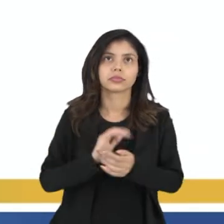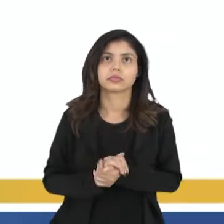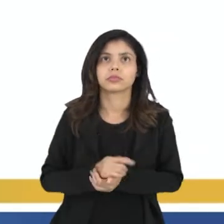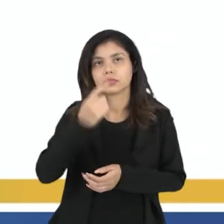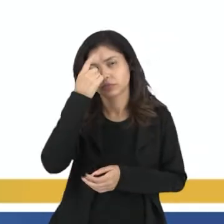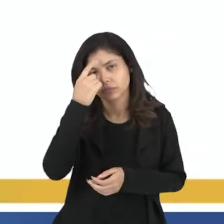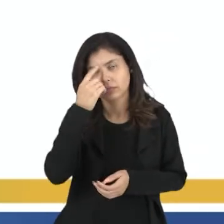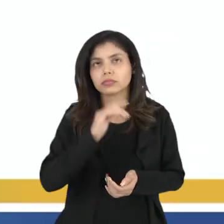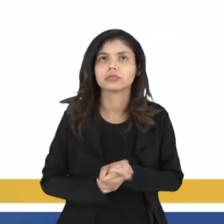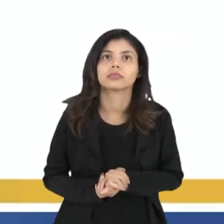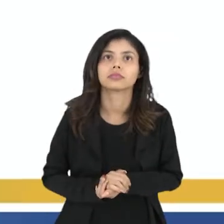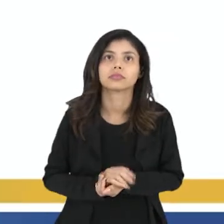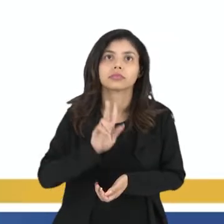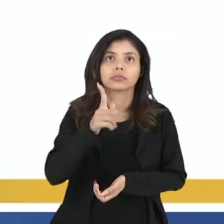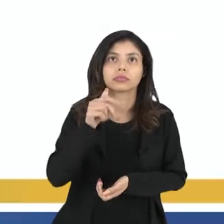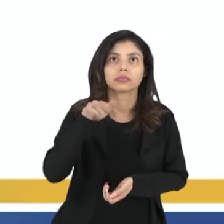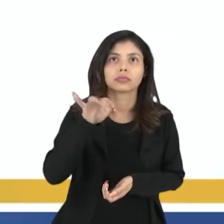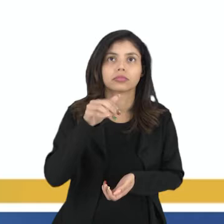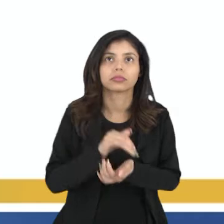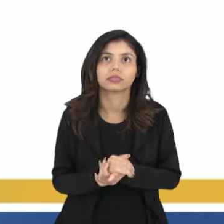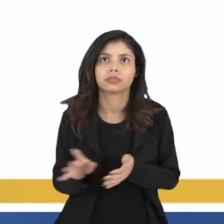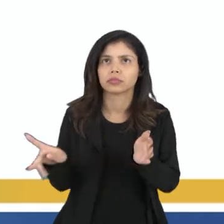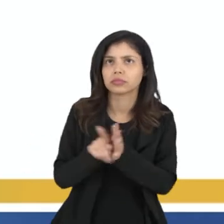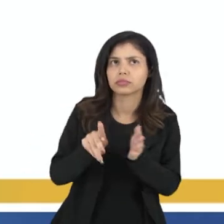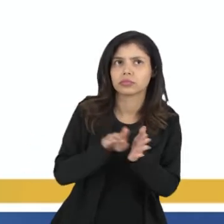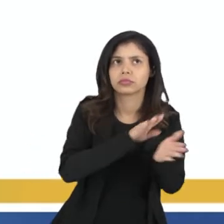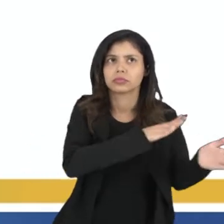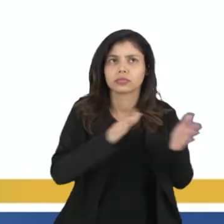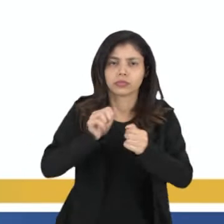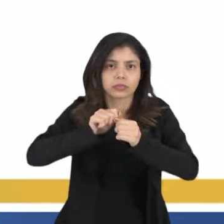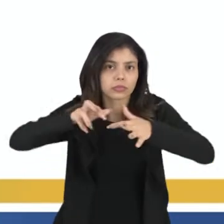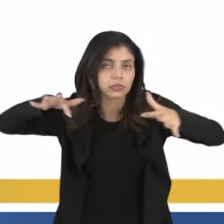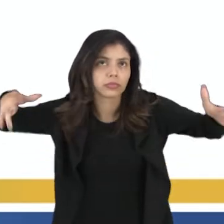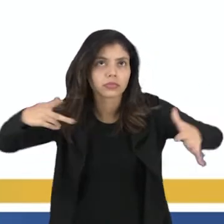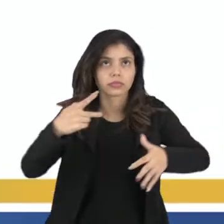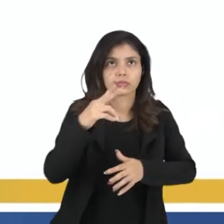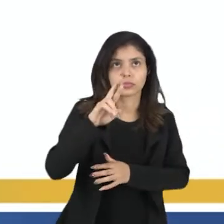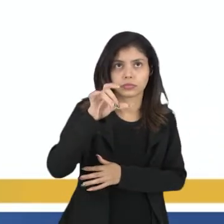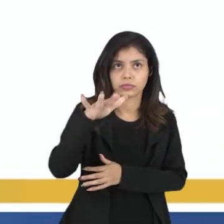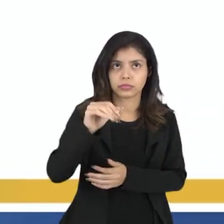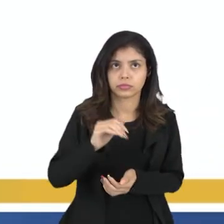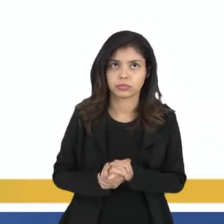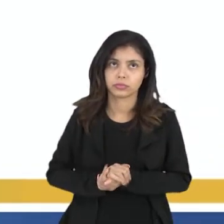democracia no pensamento de Habermas é constituído a partir de uma dimensão